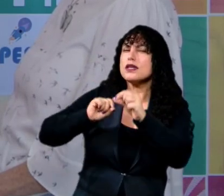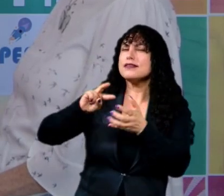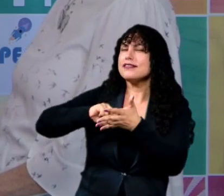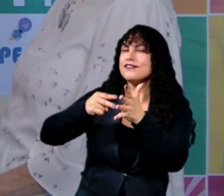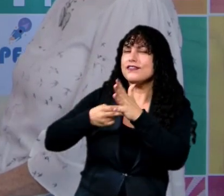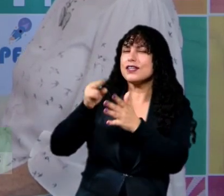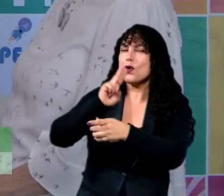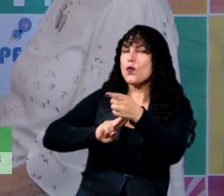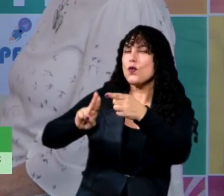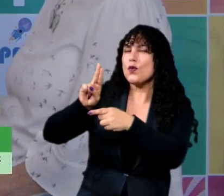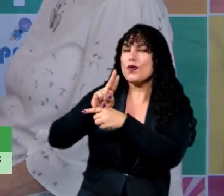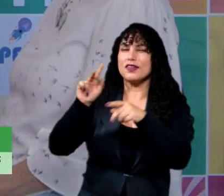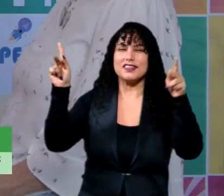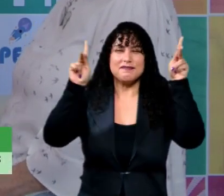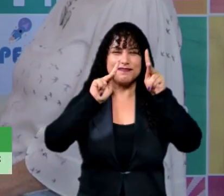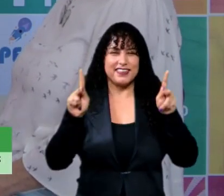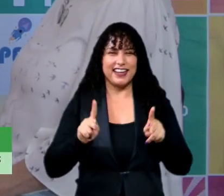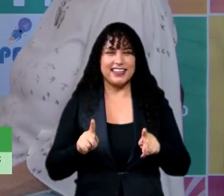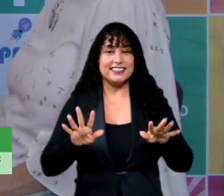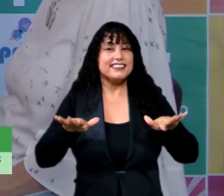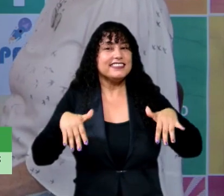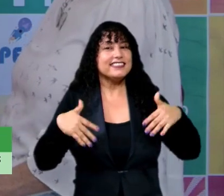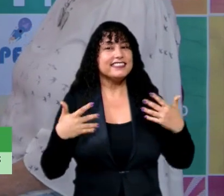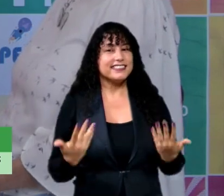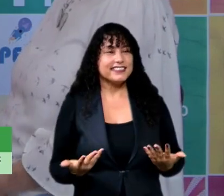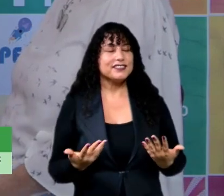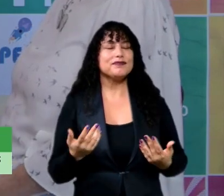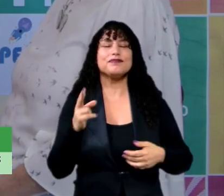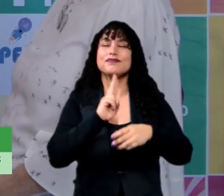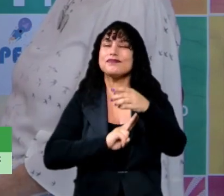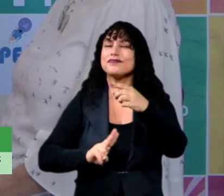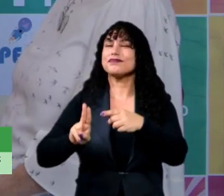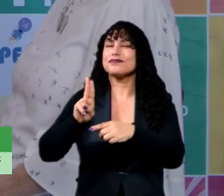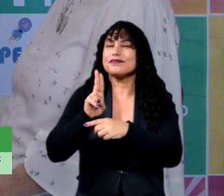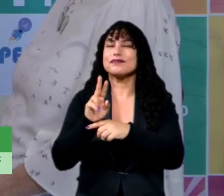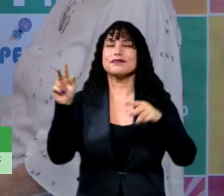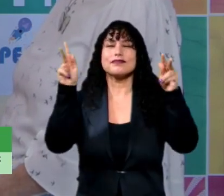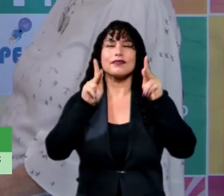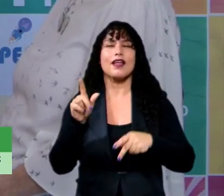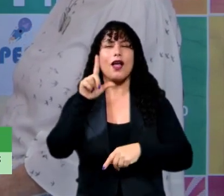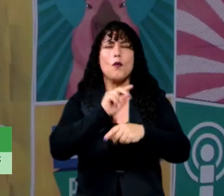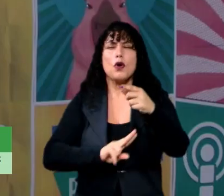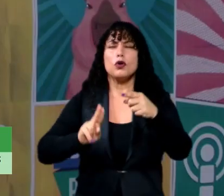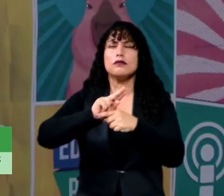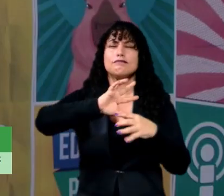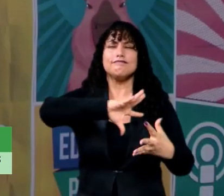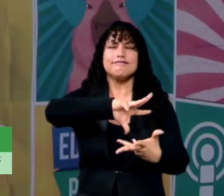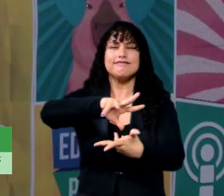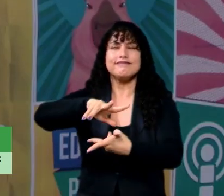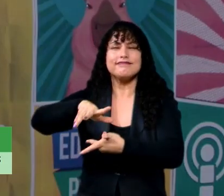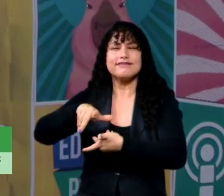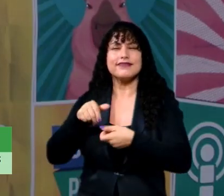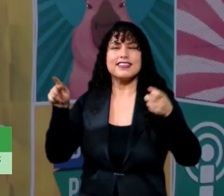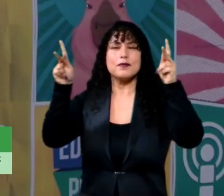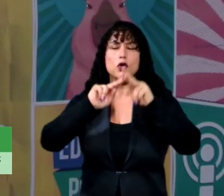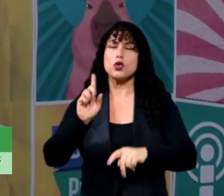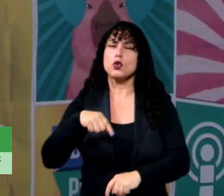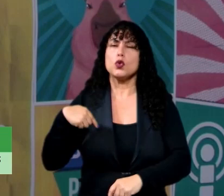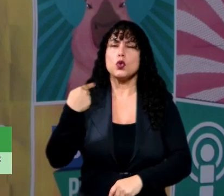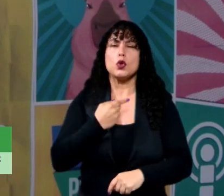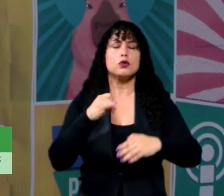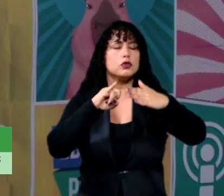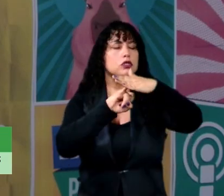Unipaz? Então, a Unipaz é uma Universidade Internacional da Paz. Nós somos